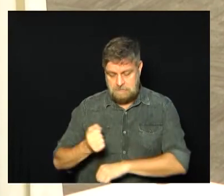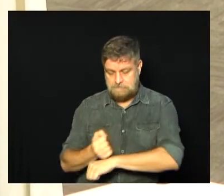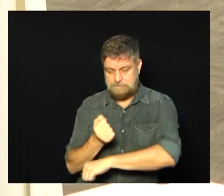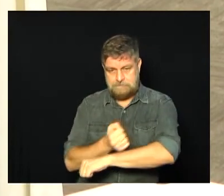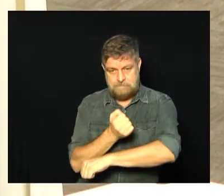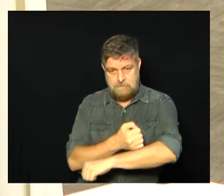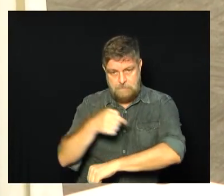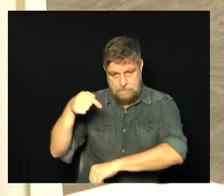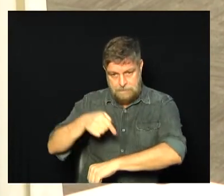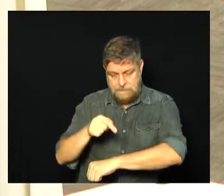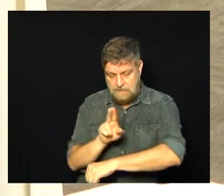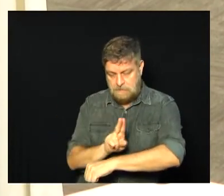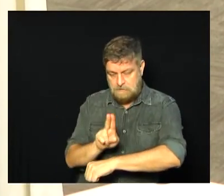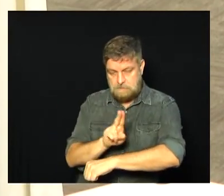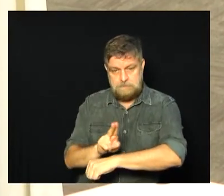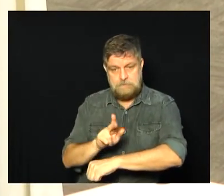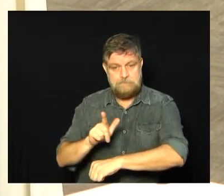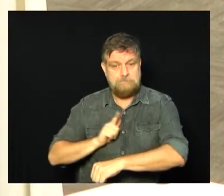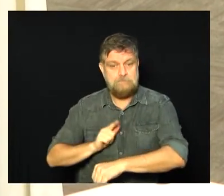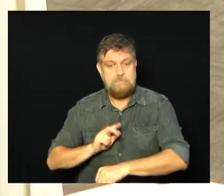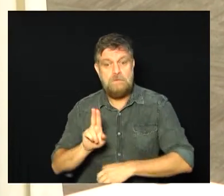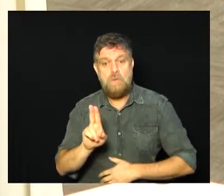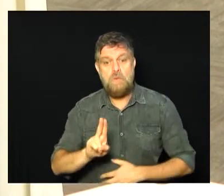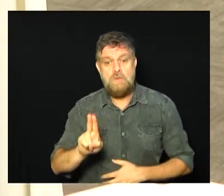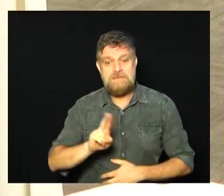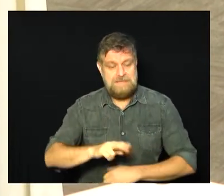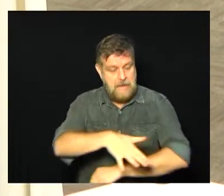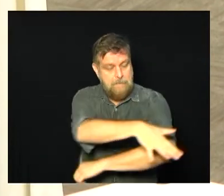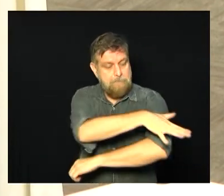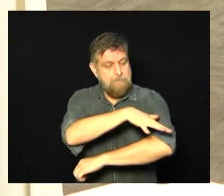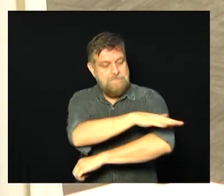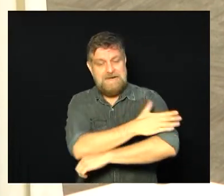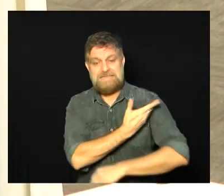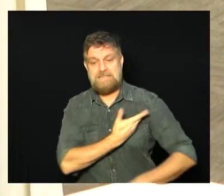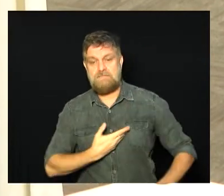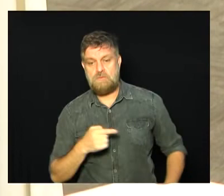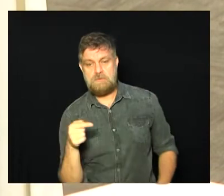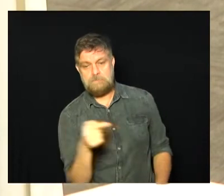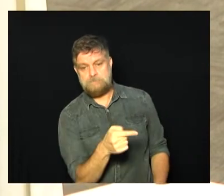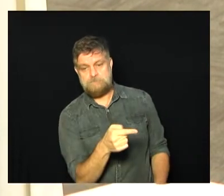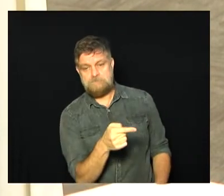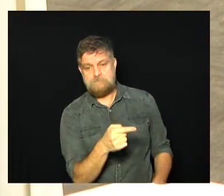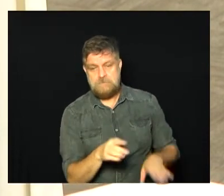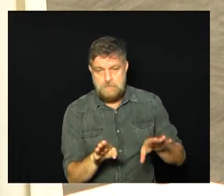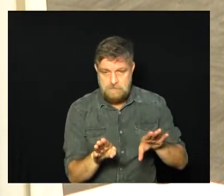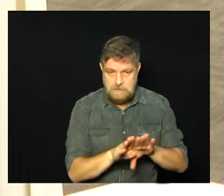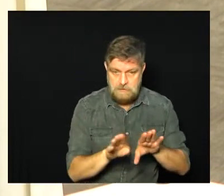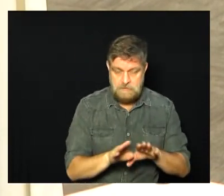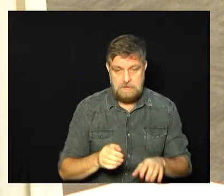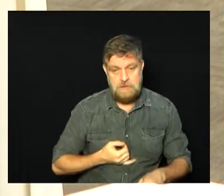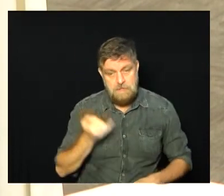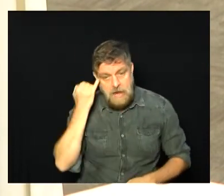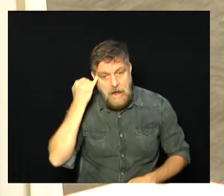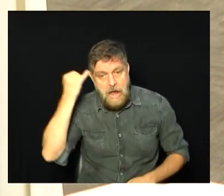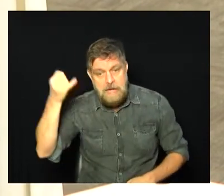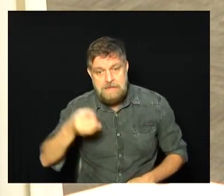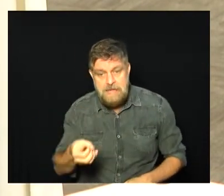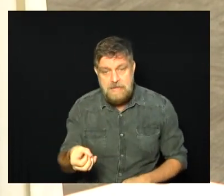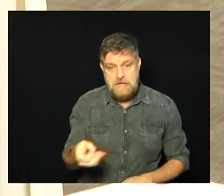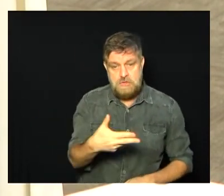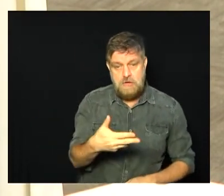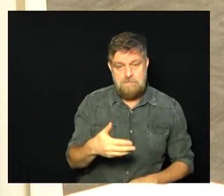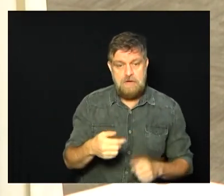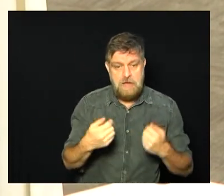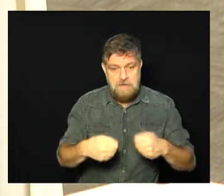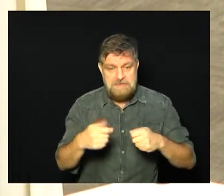né, talvez poder utilizar também nas praças públicas, né? Então, essa é uma inovação e